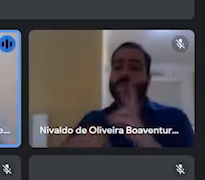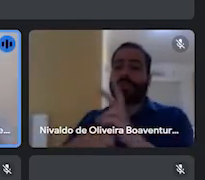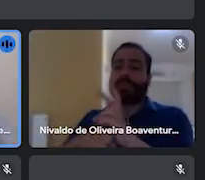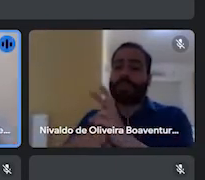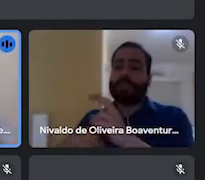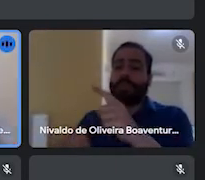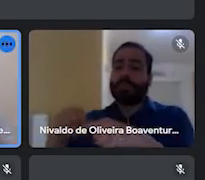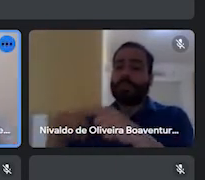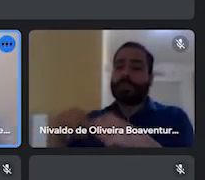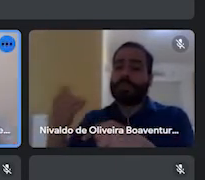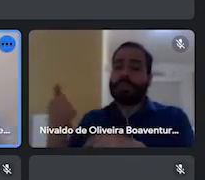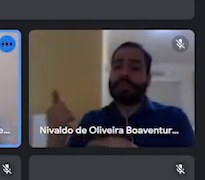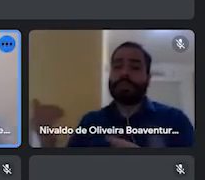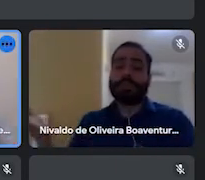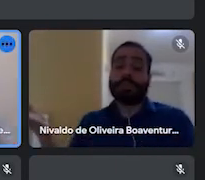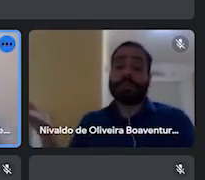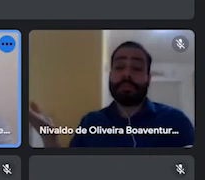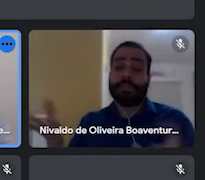elementos energizados?